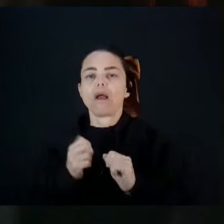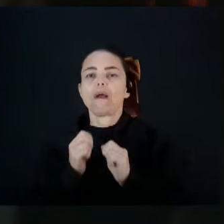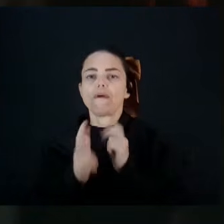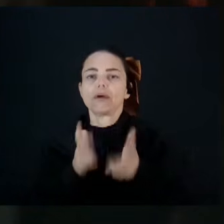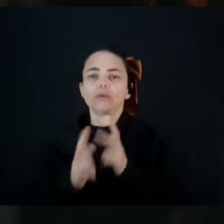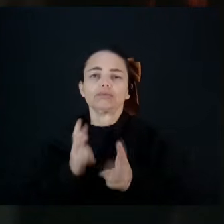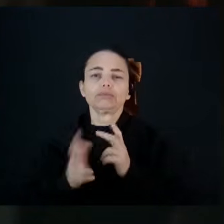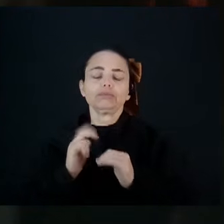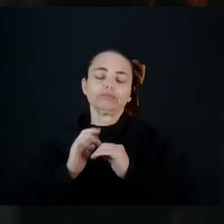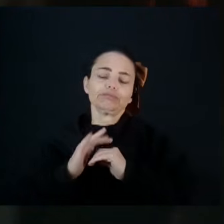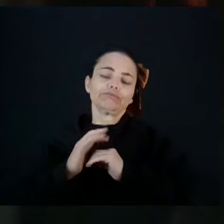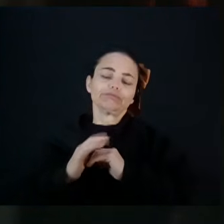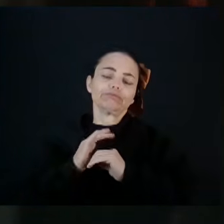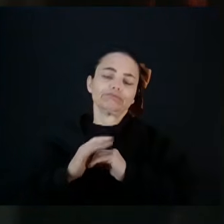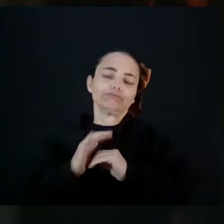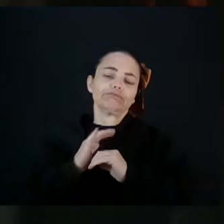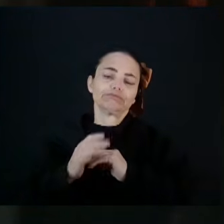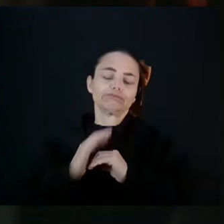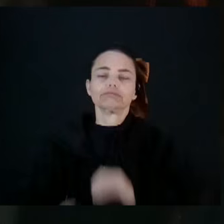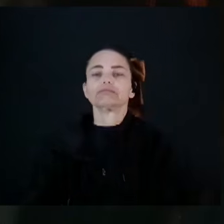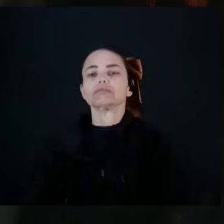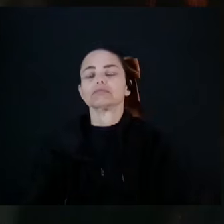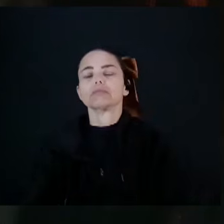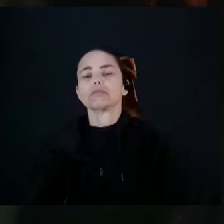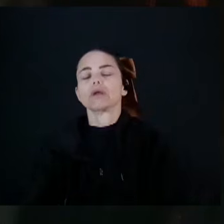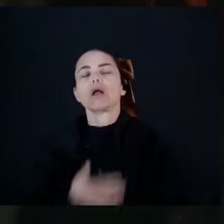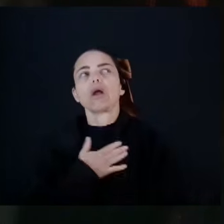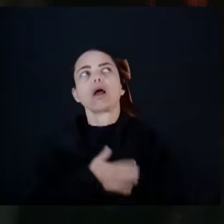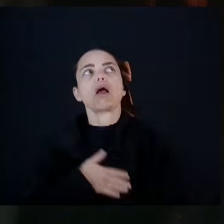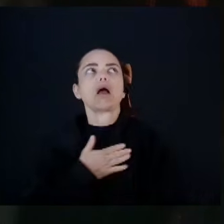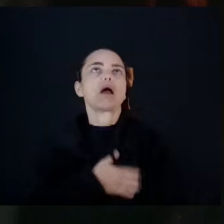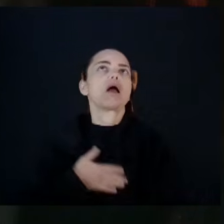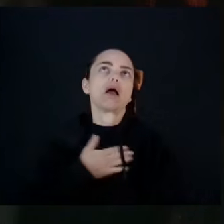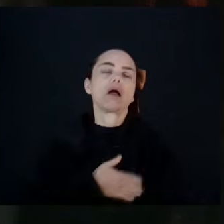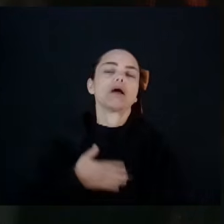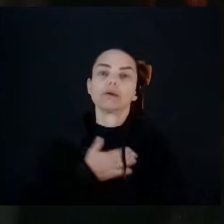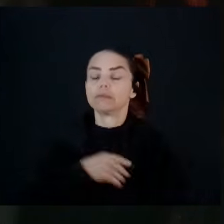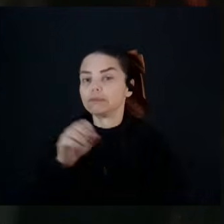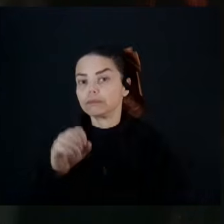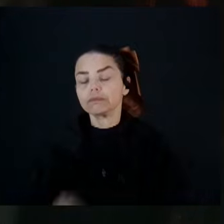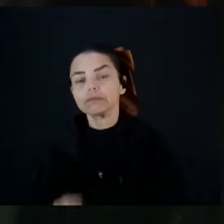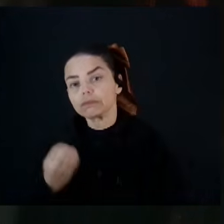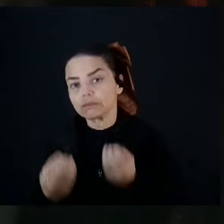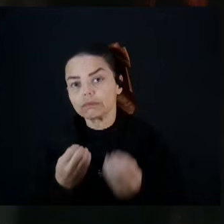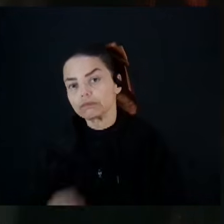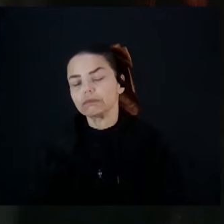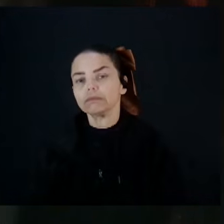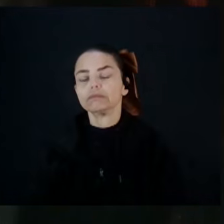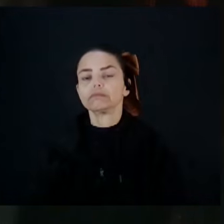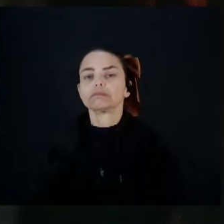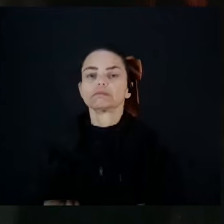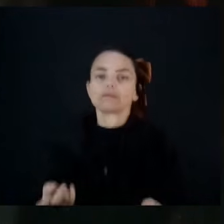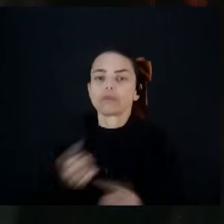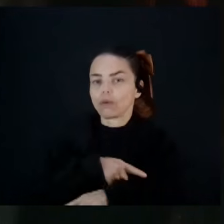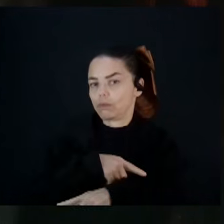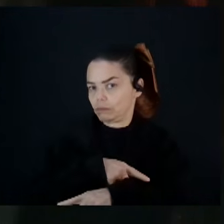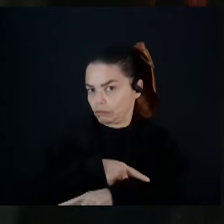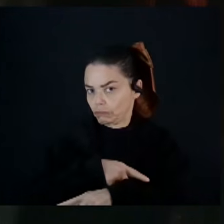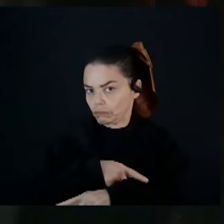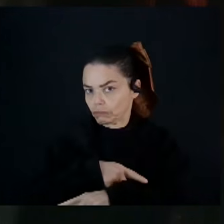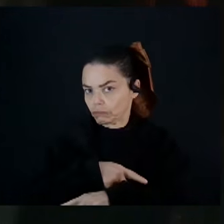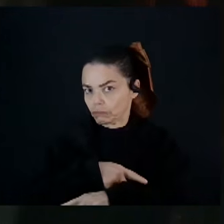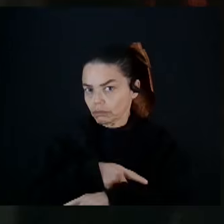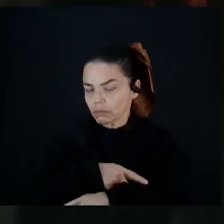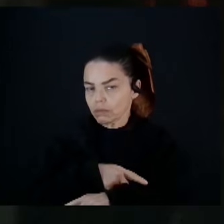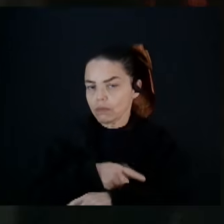fala. Tá bom, gerou prazer, tá gerando prazer. Como que a gente faz para reverter esse